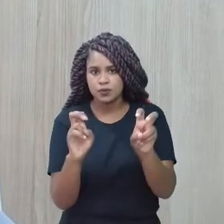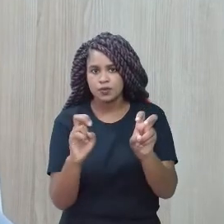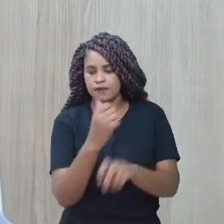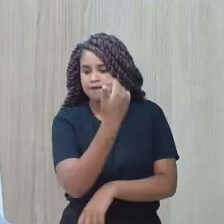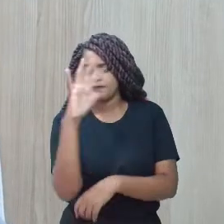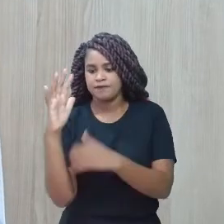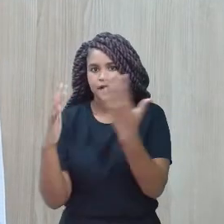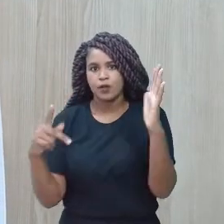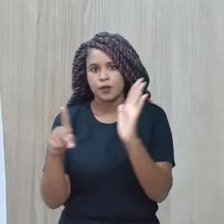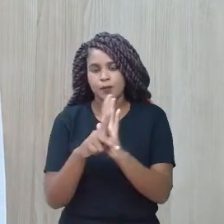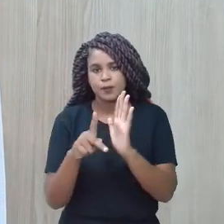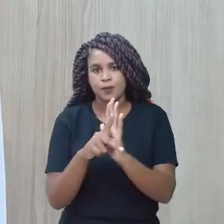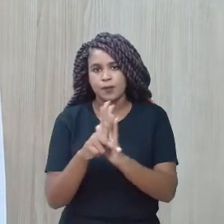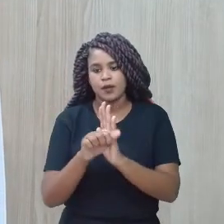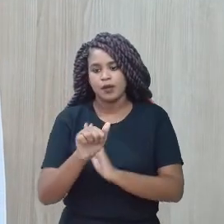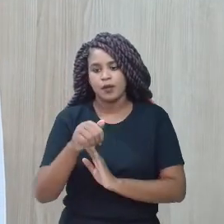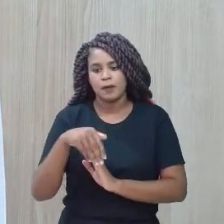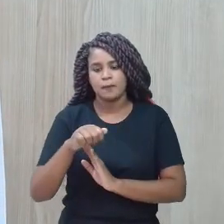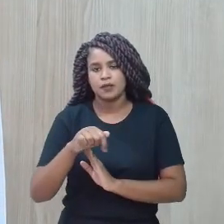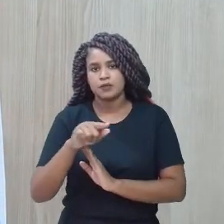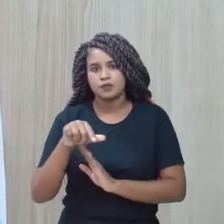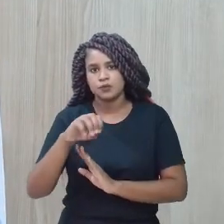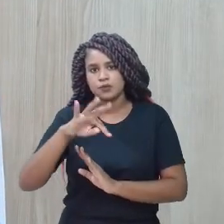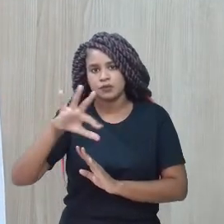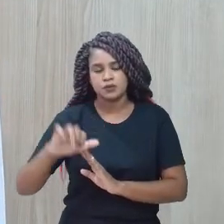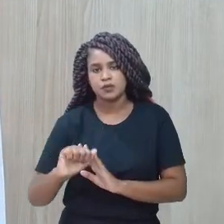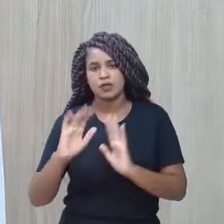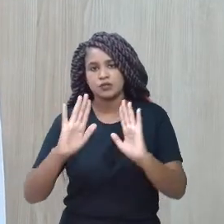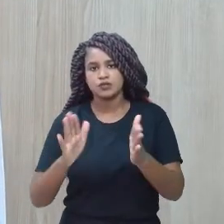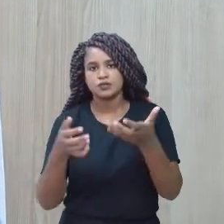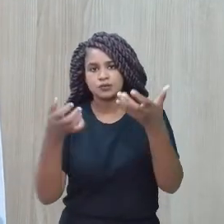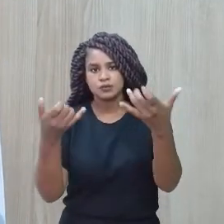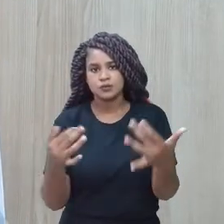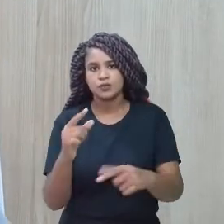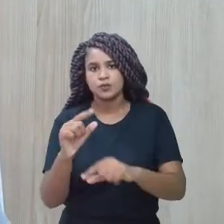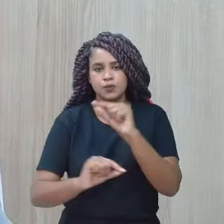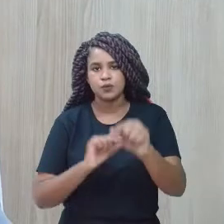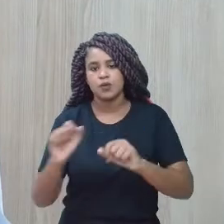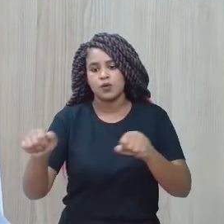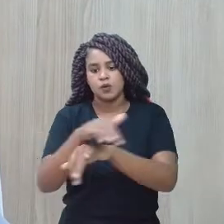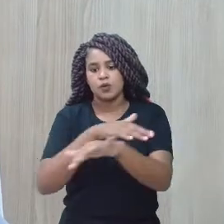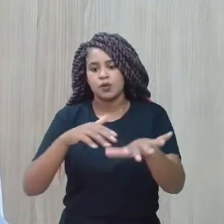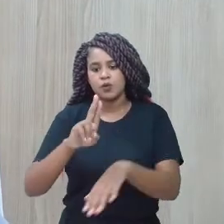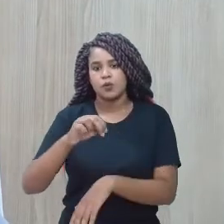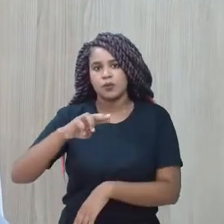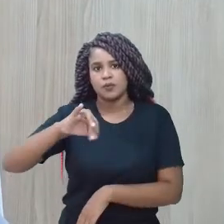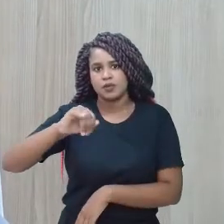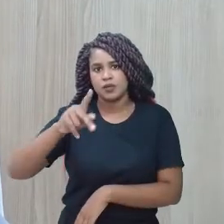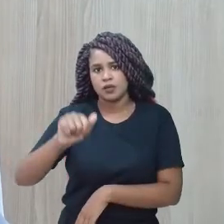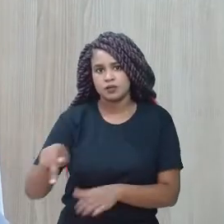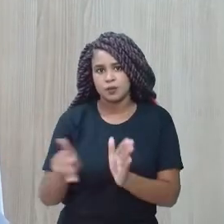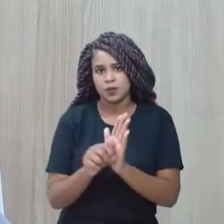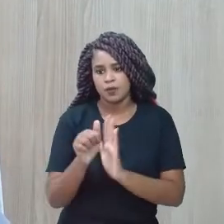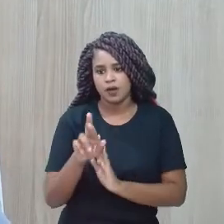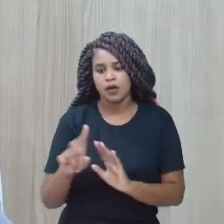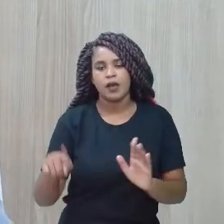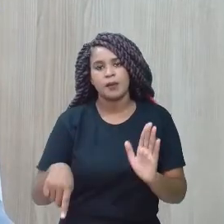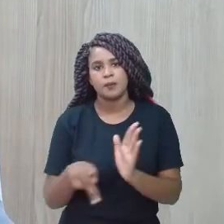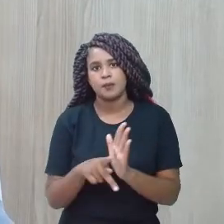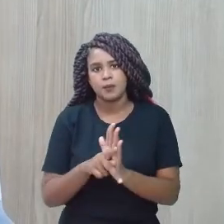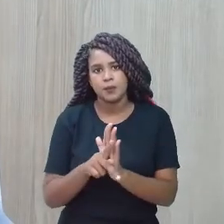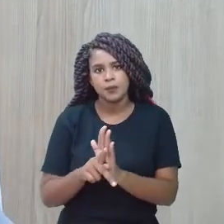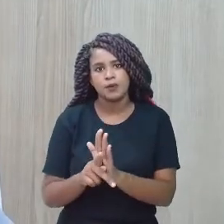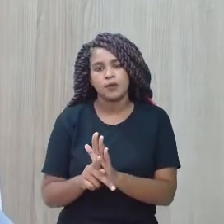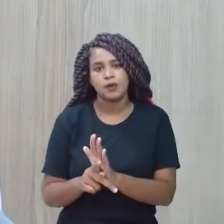floresta amazônica, né? Como a gente citou aqui que essas partículas, né, a umidade do ar também conta como esses recursos